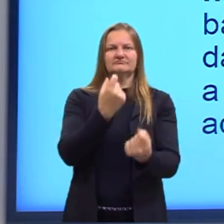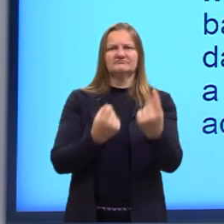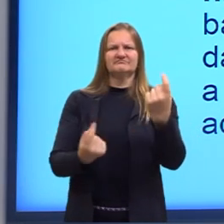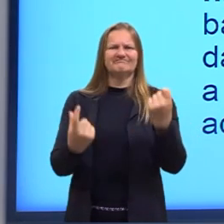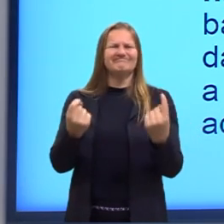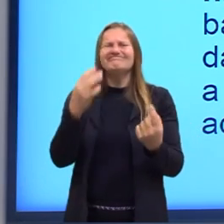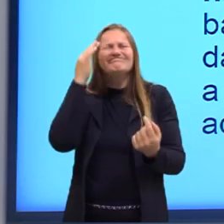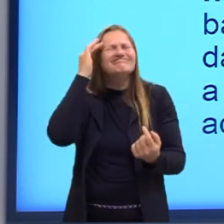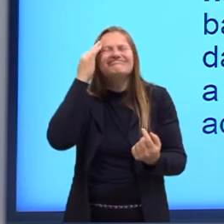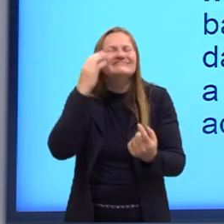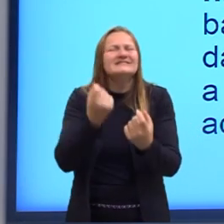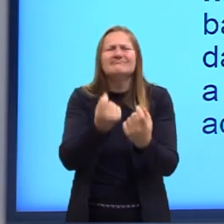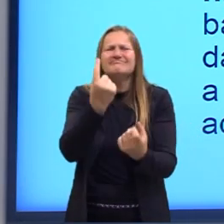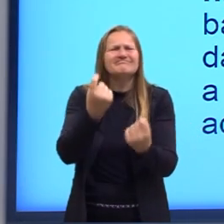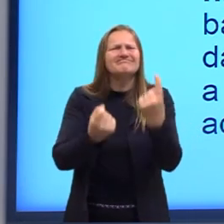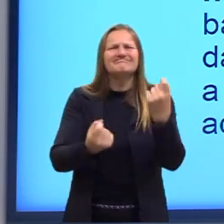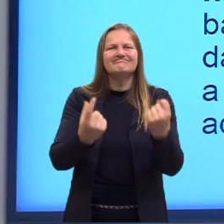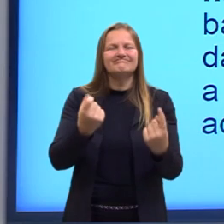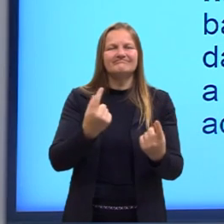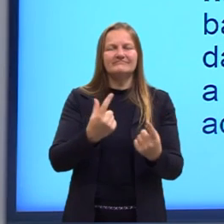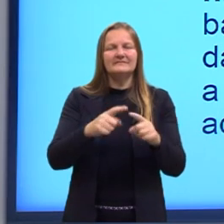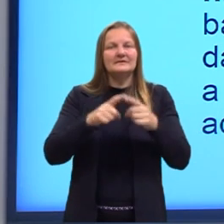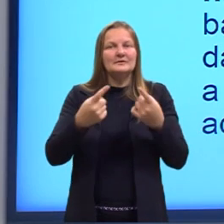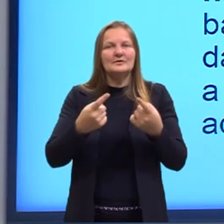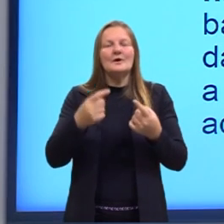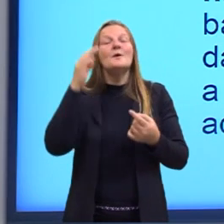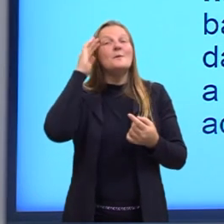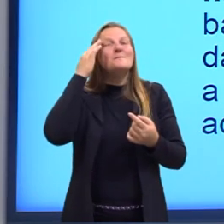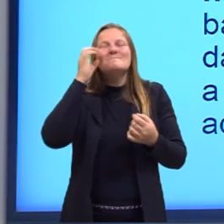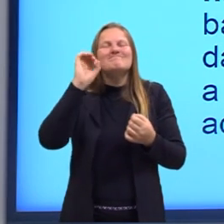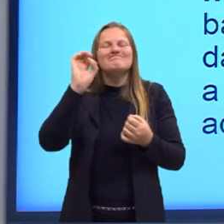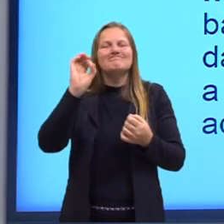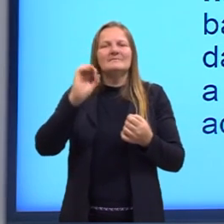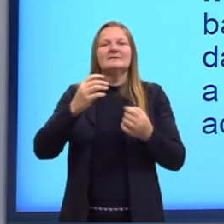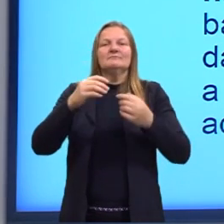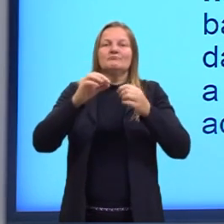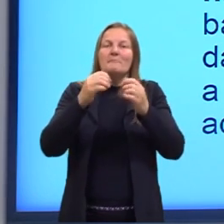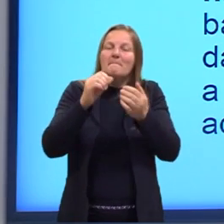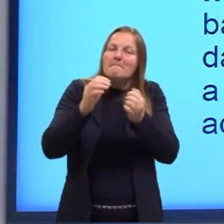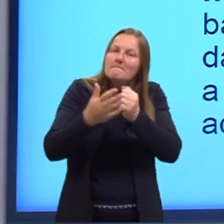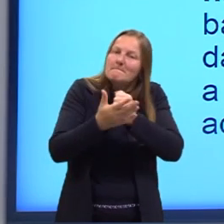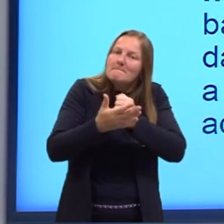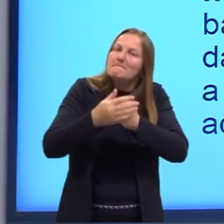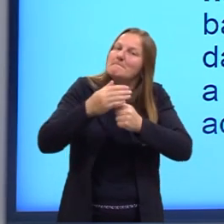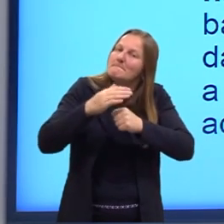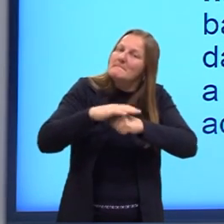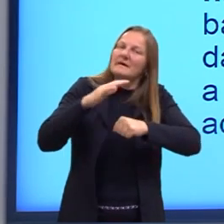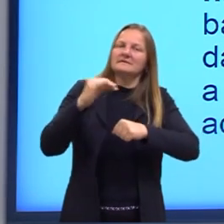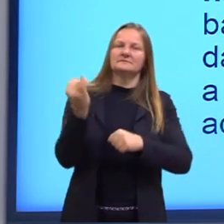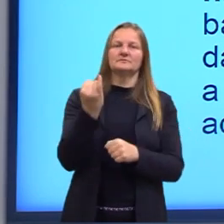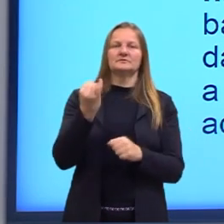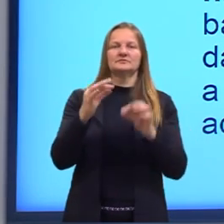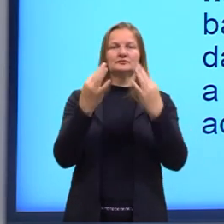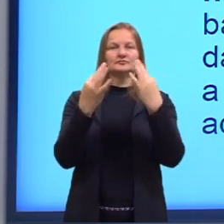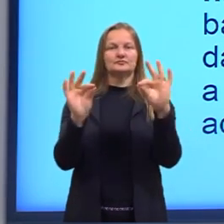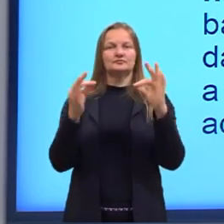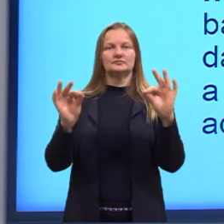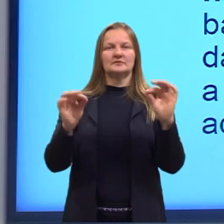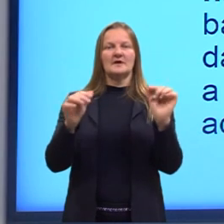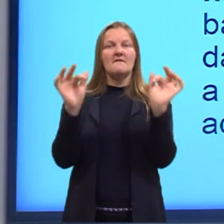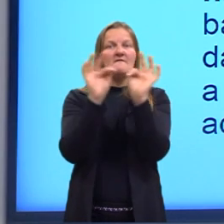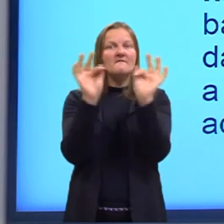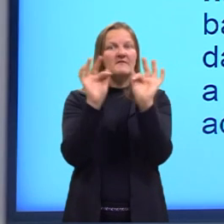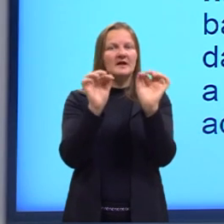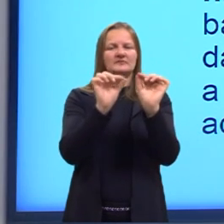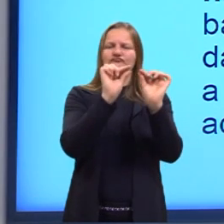consiga entender o que que tá escrito ali Esse é o princípio básico da sintaxe construir frases nas quais os